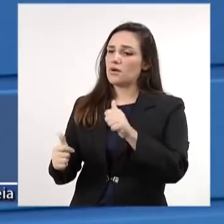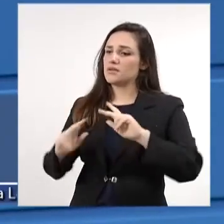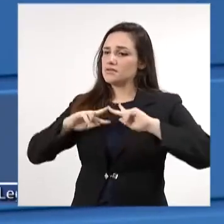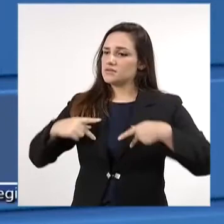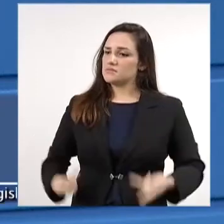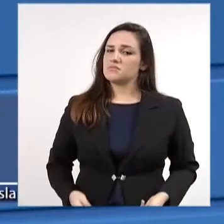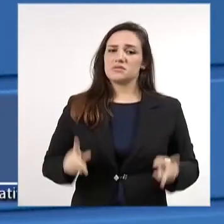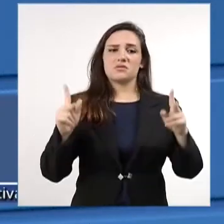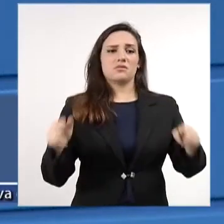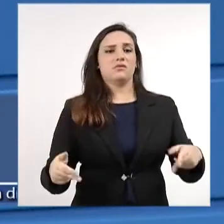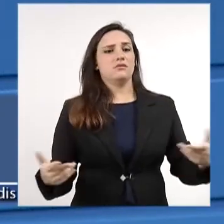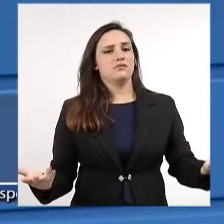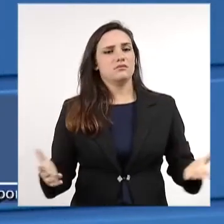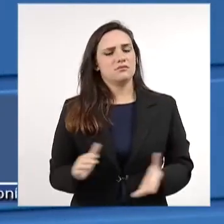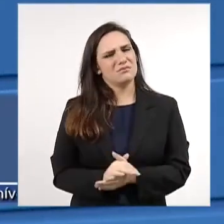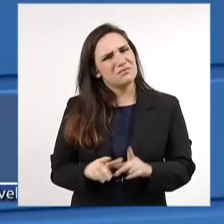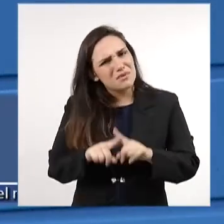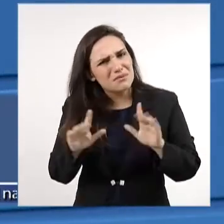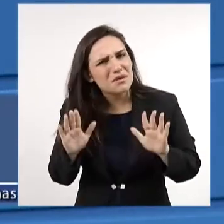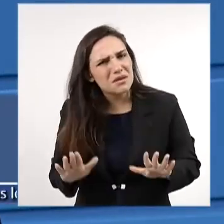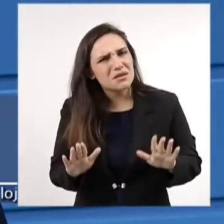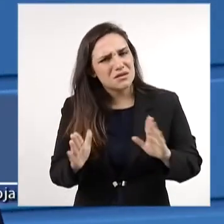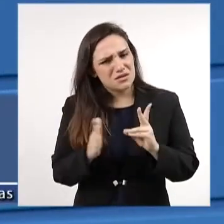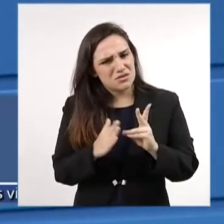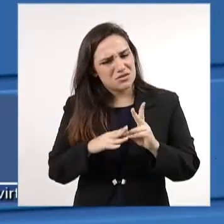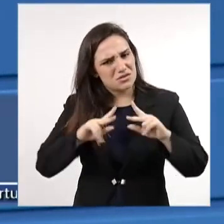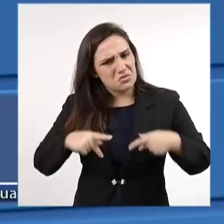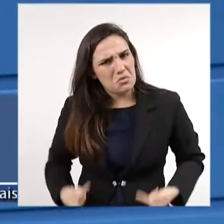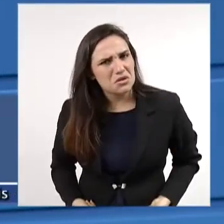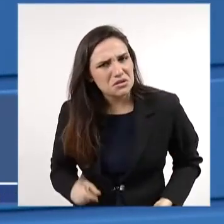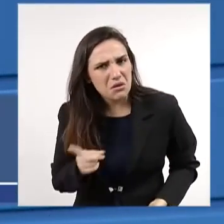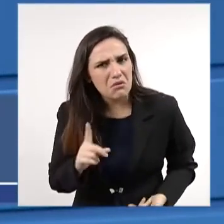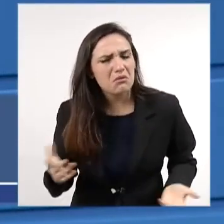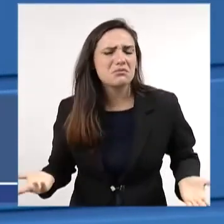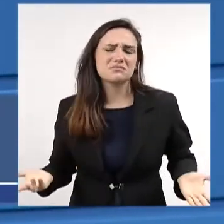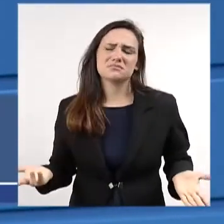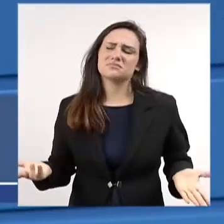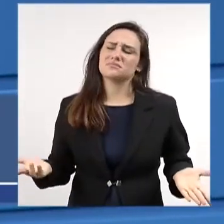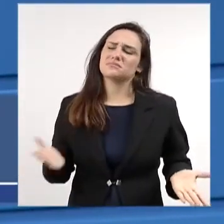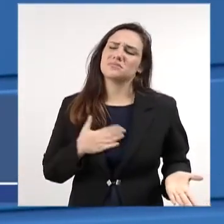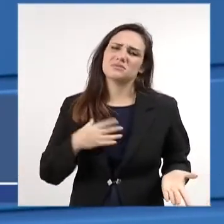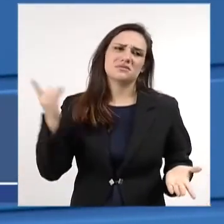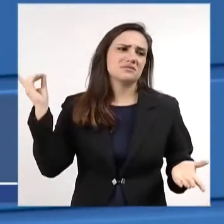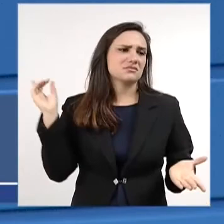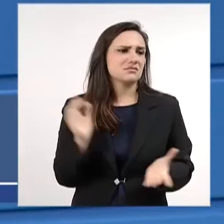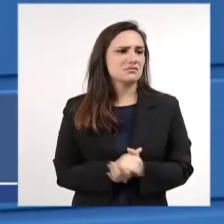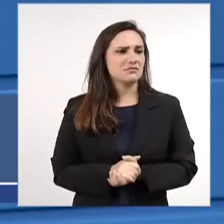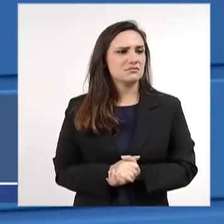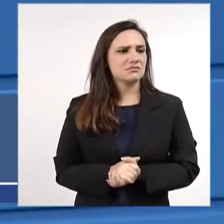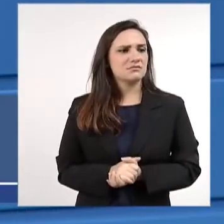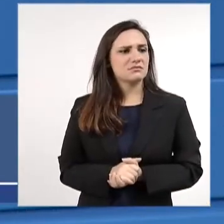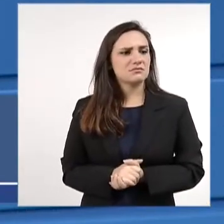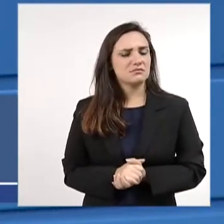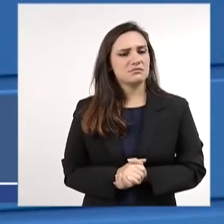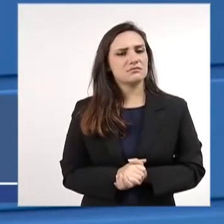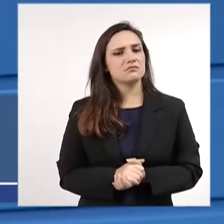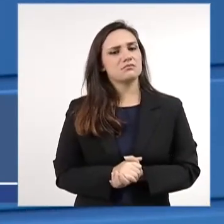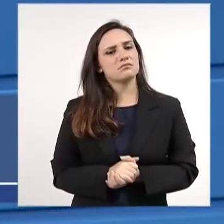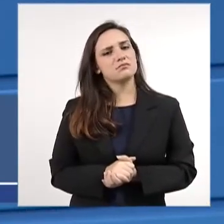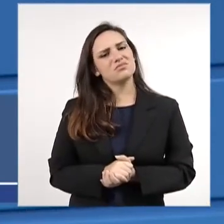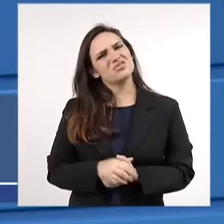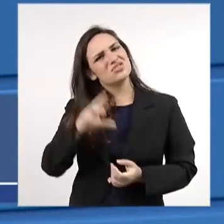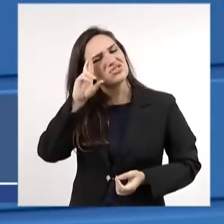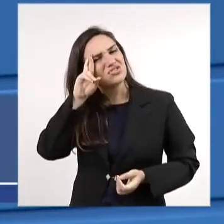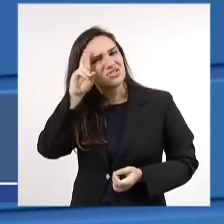igual a gente, como se o índio não fosse ser humano, pelo amor de Deus, né? Então, os dirigentes da nação que